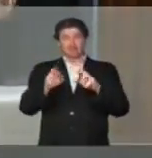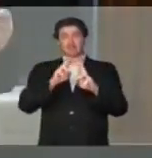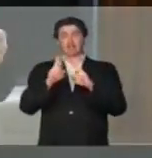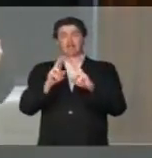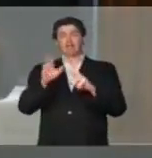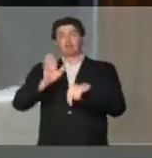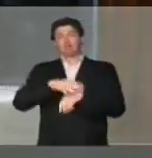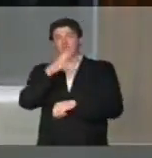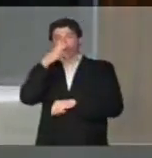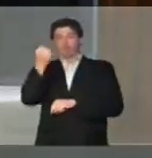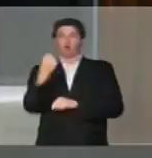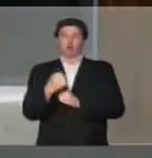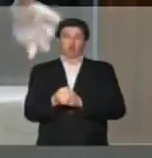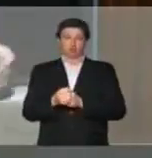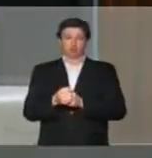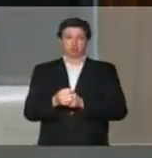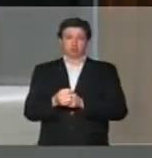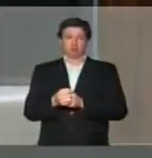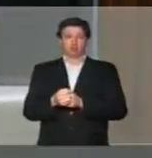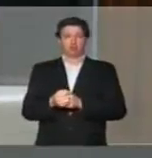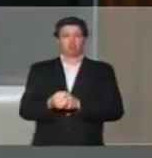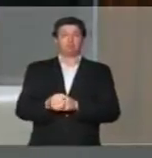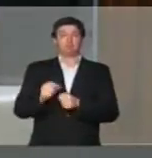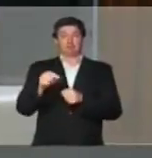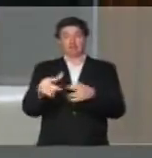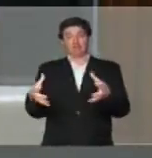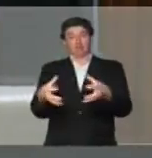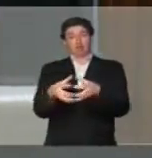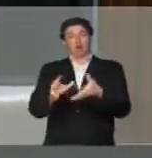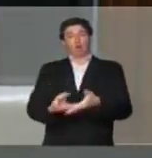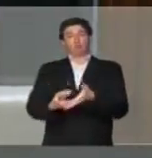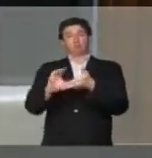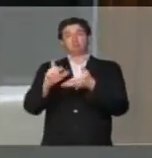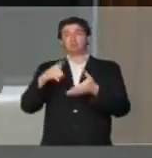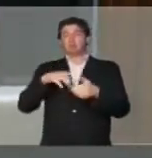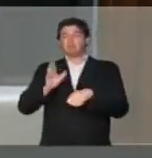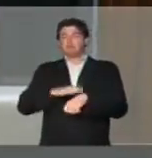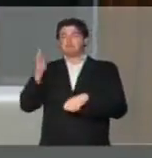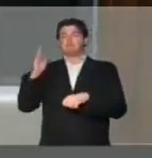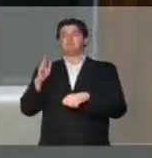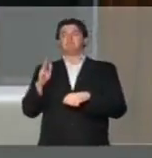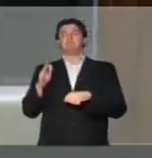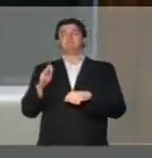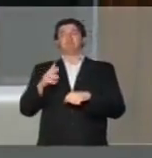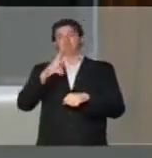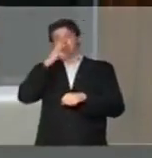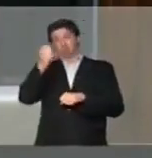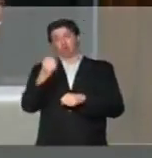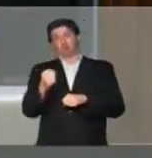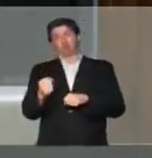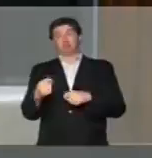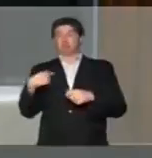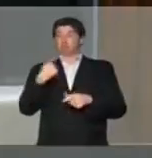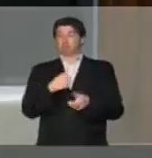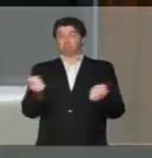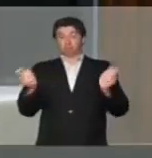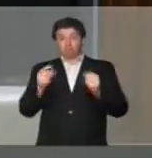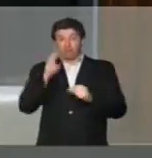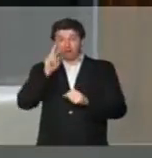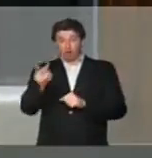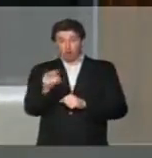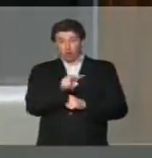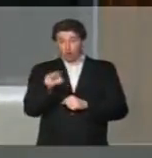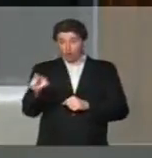seja fortalecida, esse comitê seja fortalecido, e que a gente possa olhar as